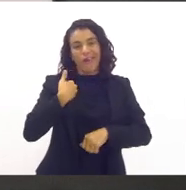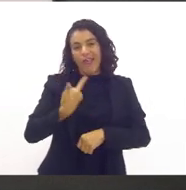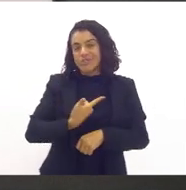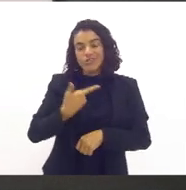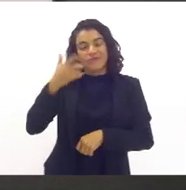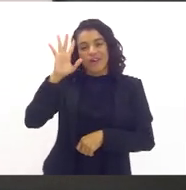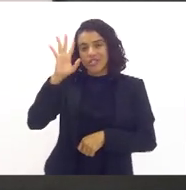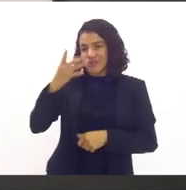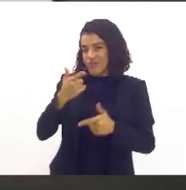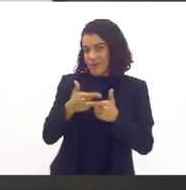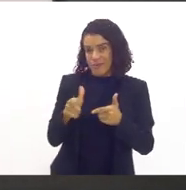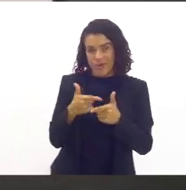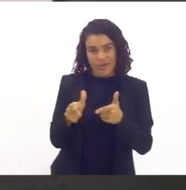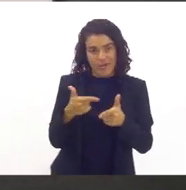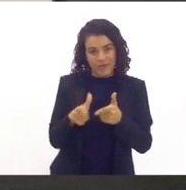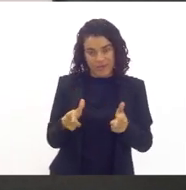gelo.